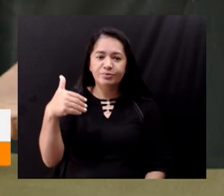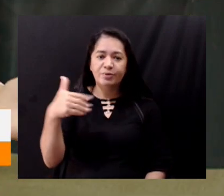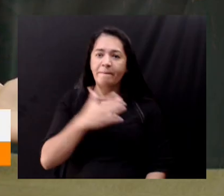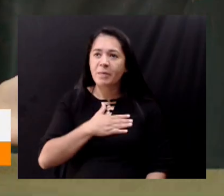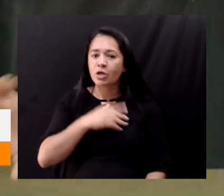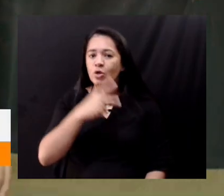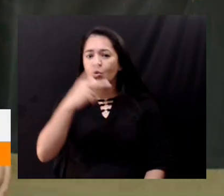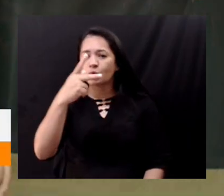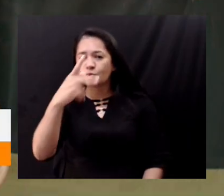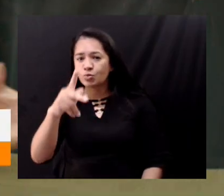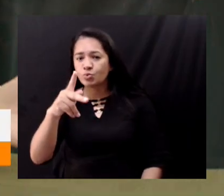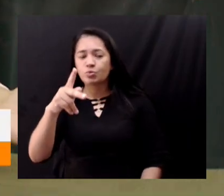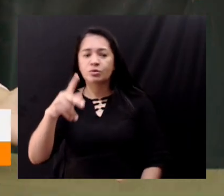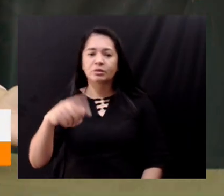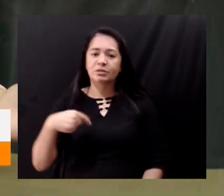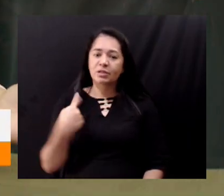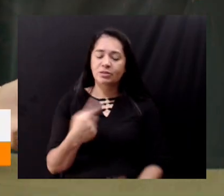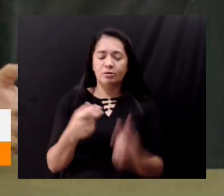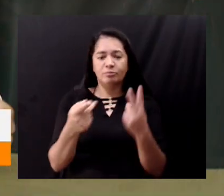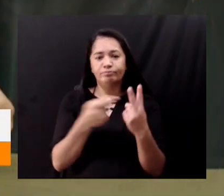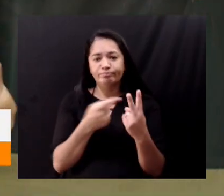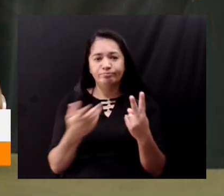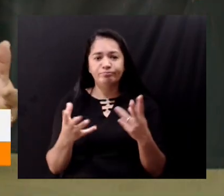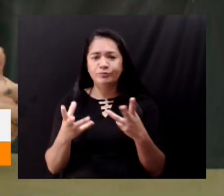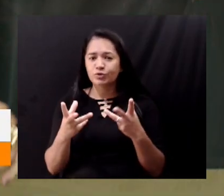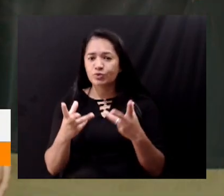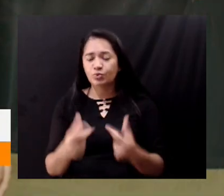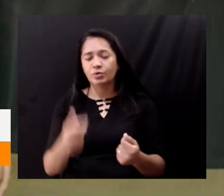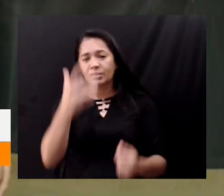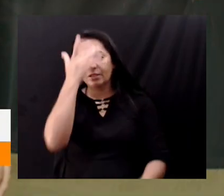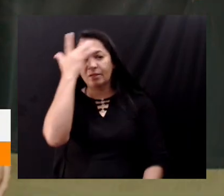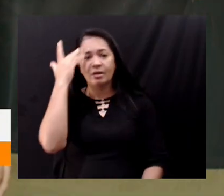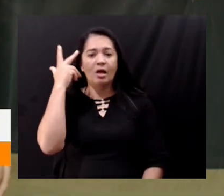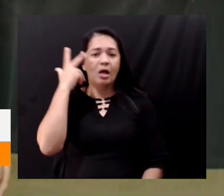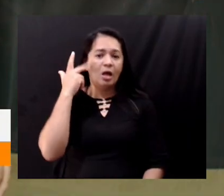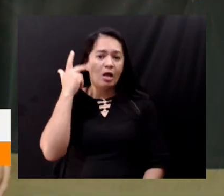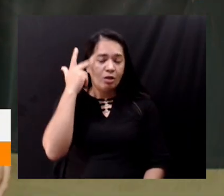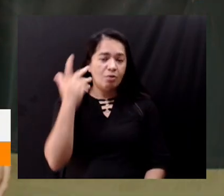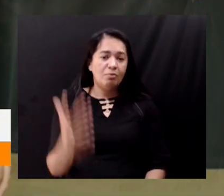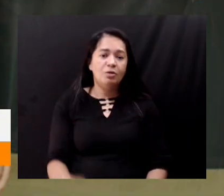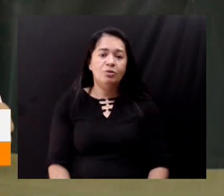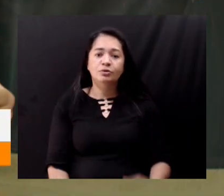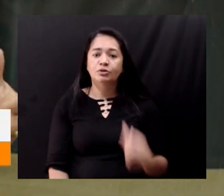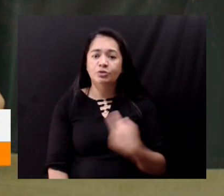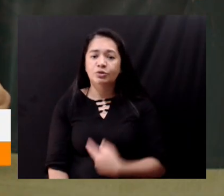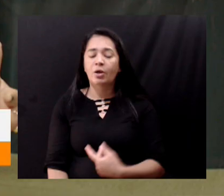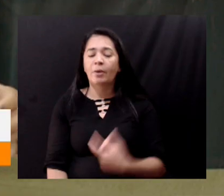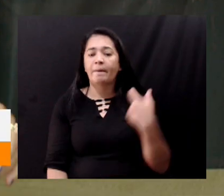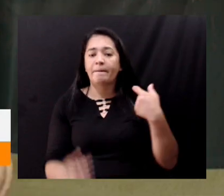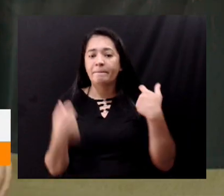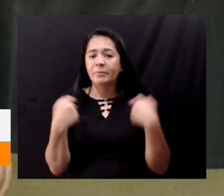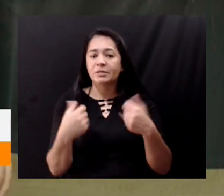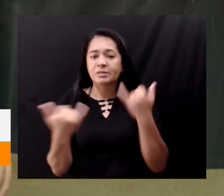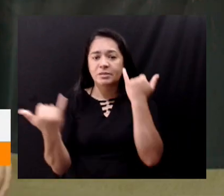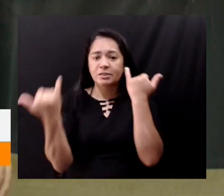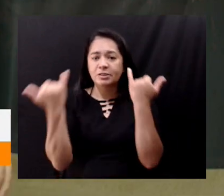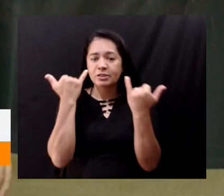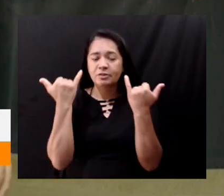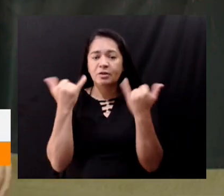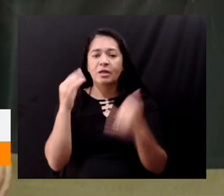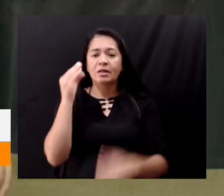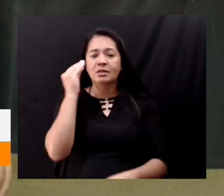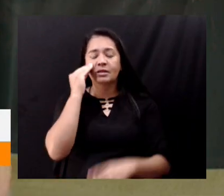das nossas entrevistadas, de todo mundo, é natural, e a gente precisa de informação para a gente poder minimizar, né, essa questão